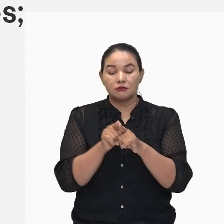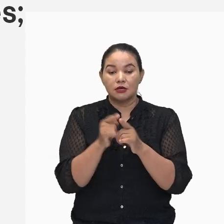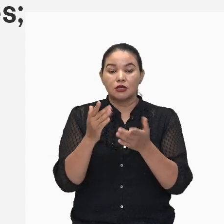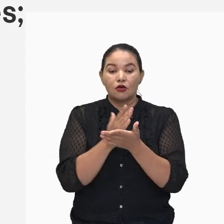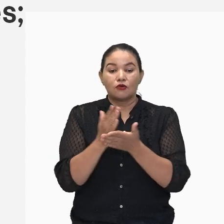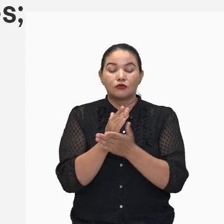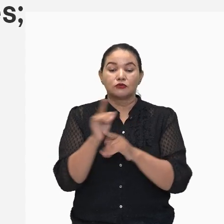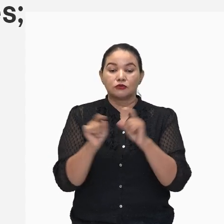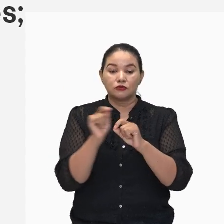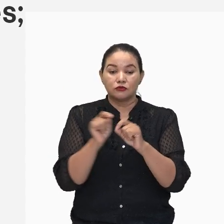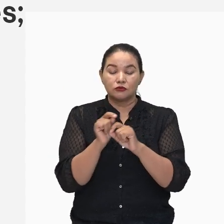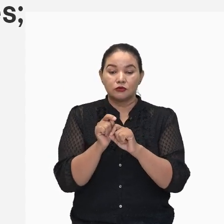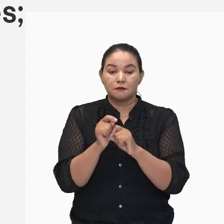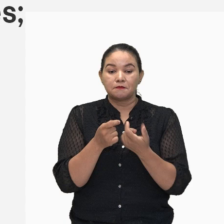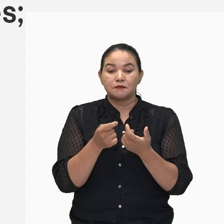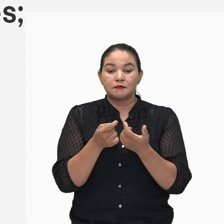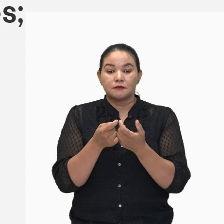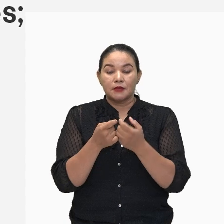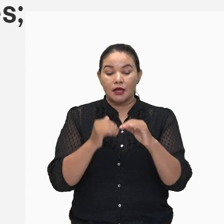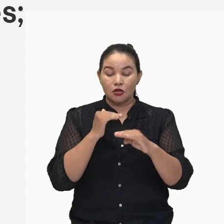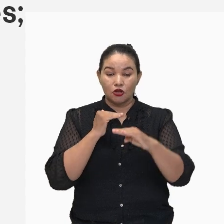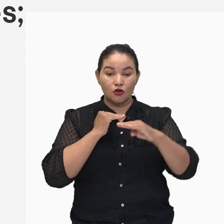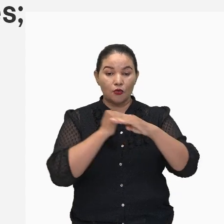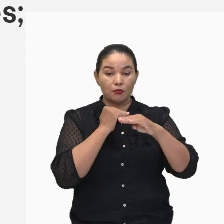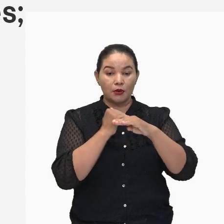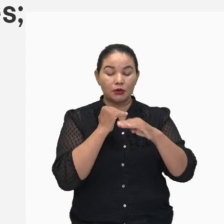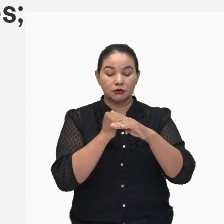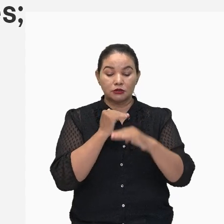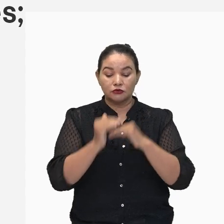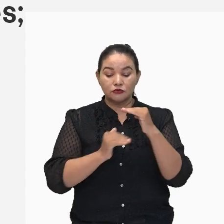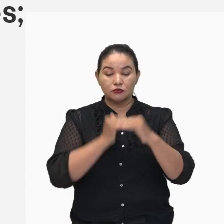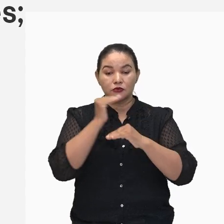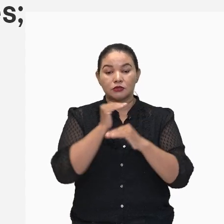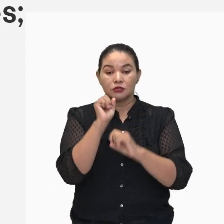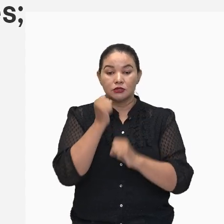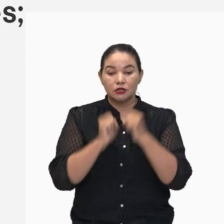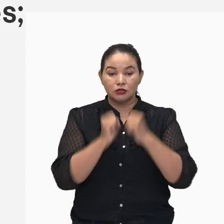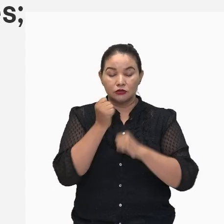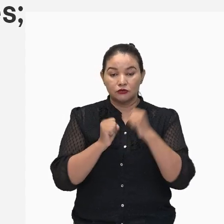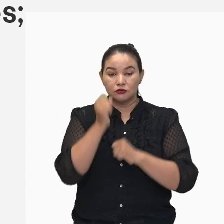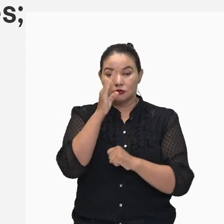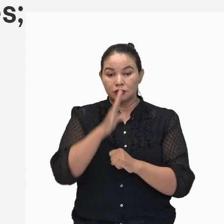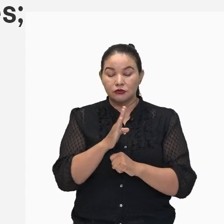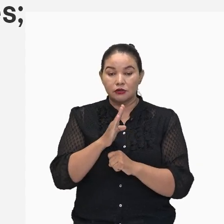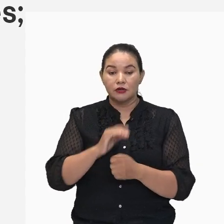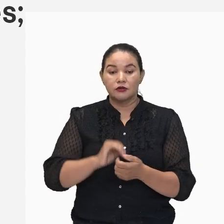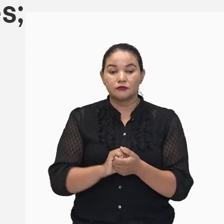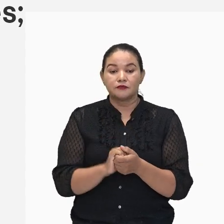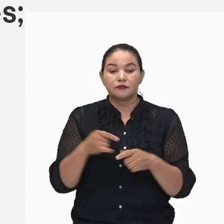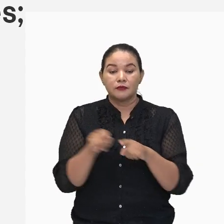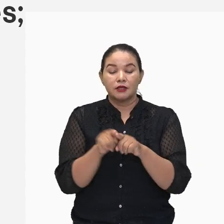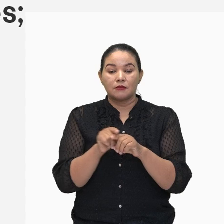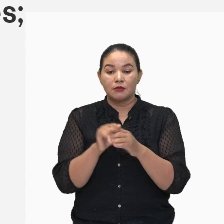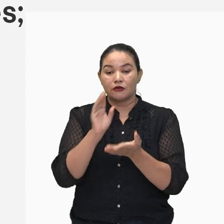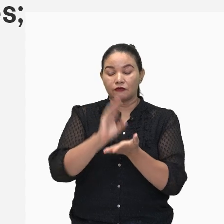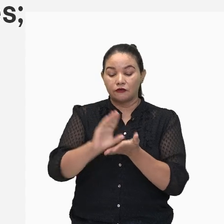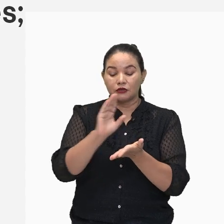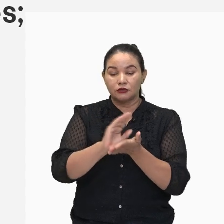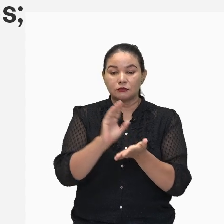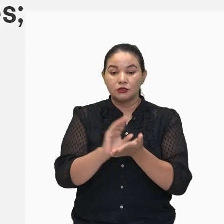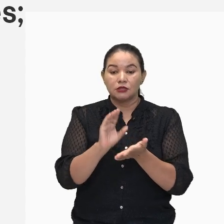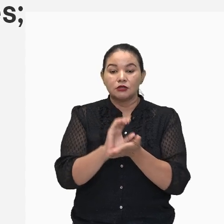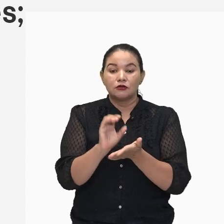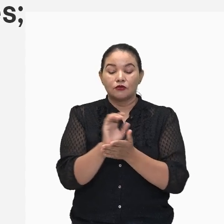realmente manter o padrão do processo das indústrias nacionais, né? O investimento em